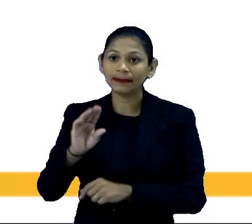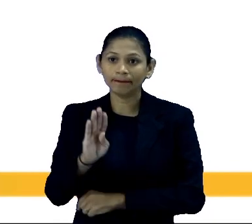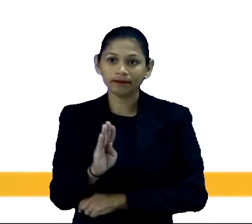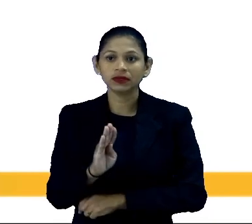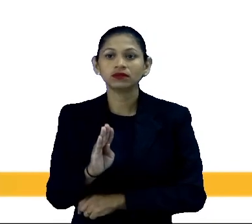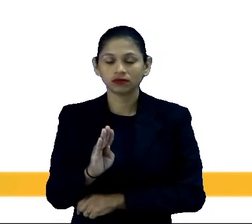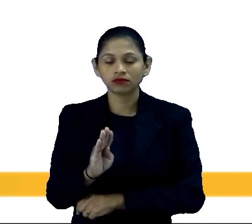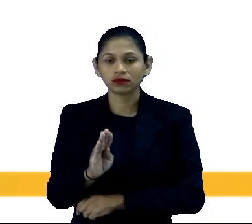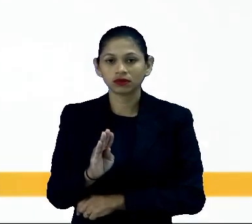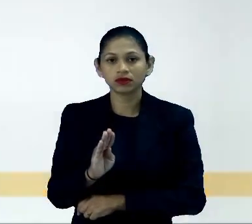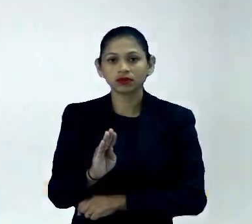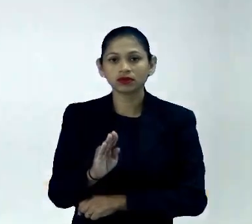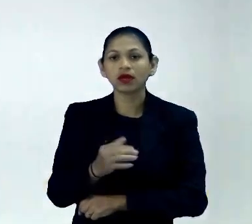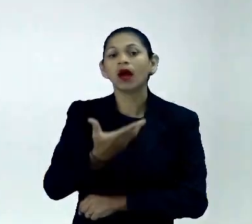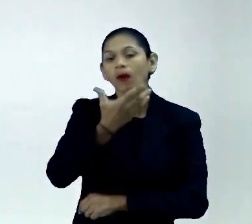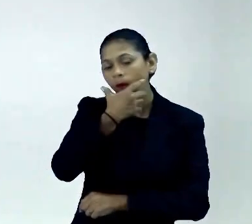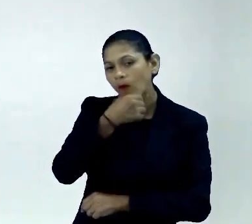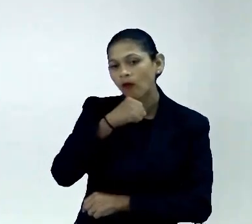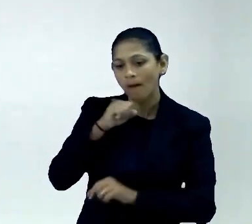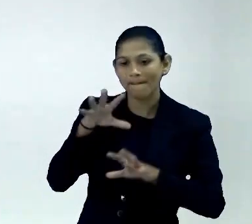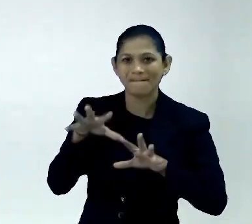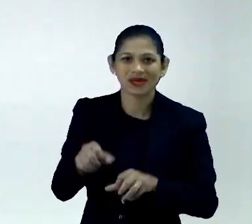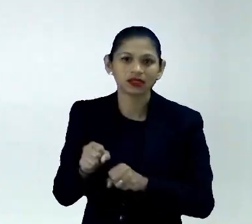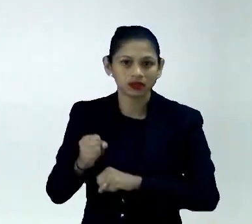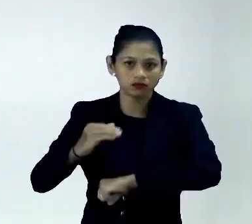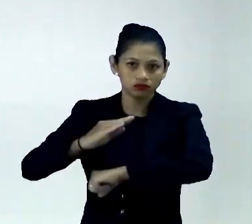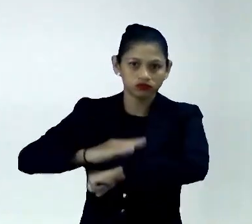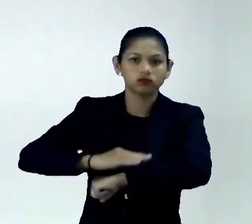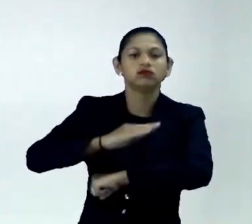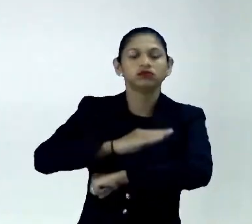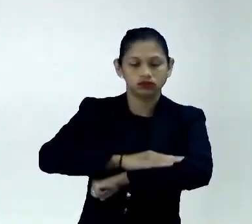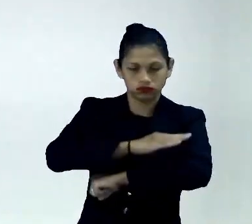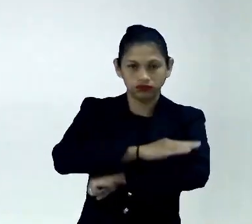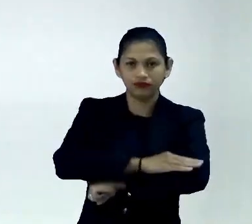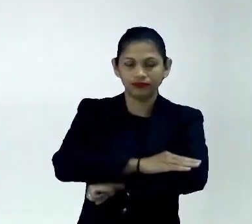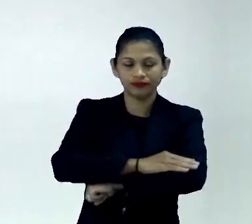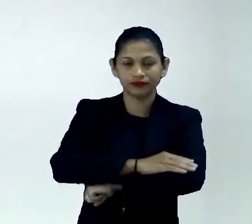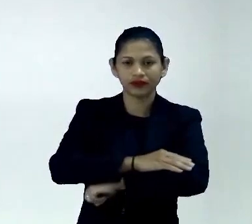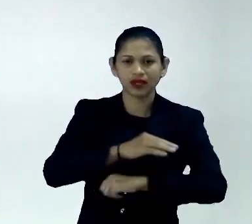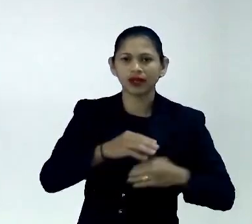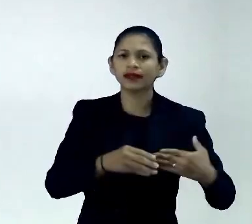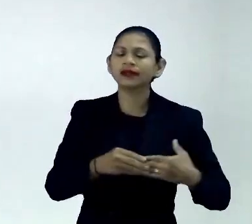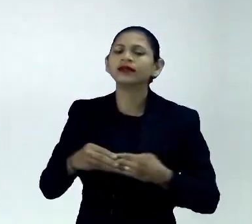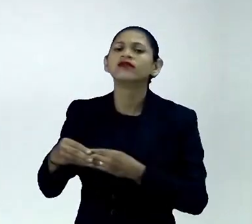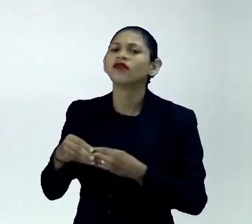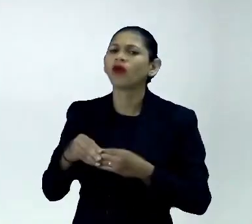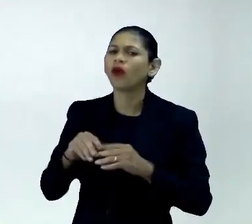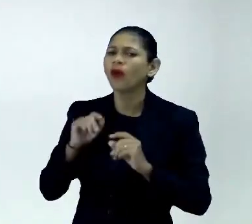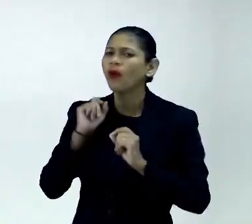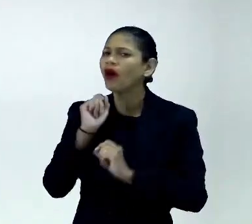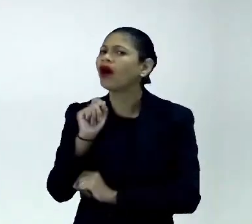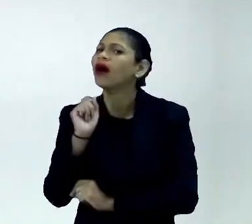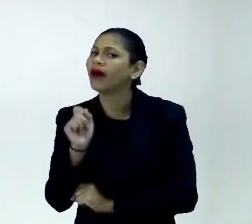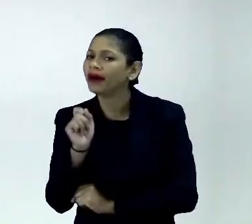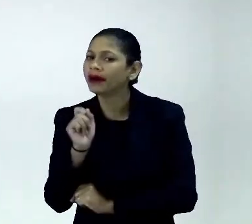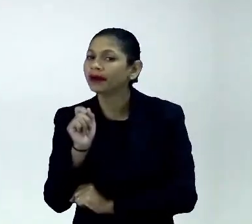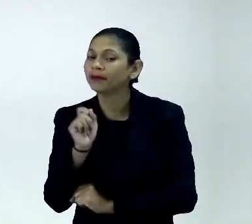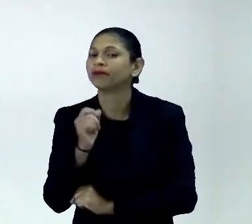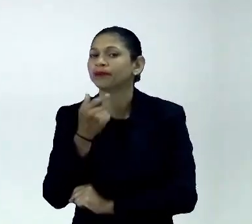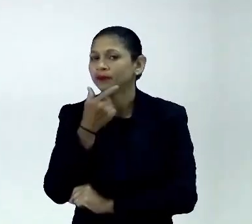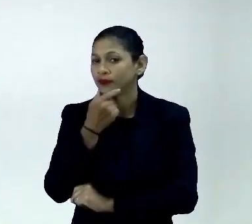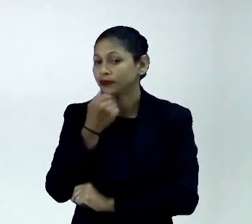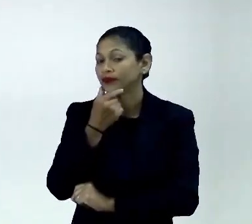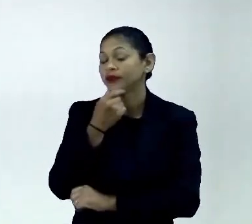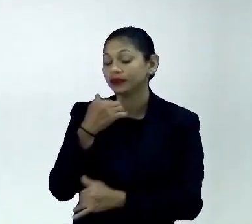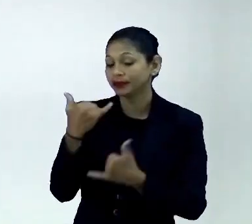sapo. Exatamente. Foi isso que deu início. O homem ele agarrou esse sapo e levou para quem? Para os meninos brincarem. Já pensou?